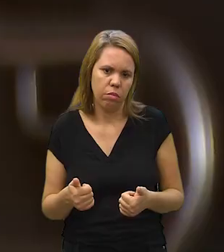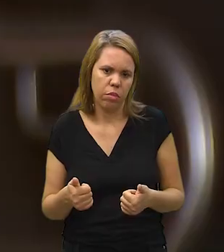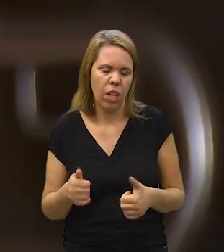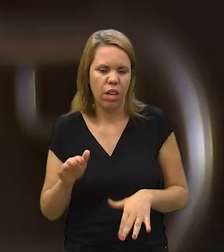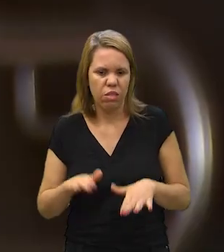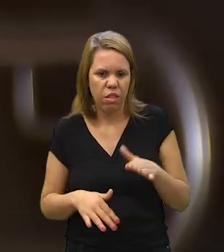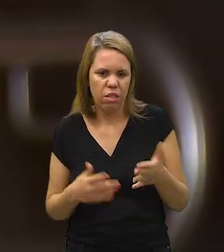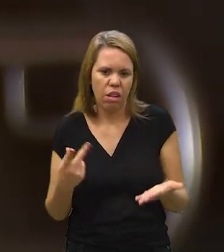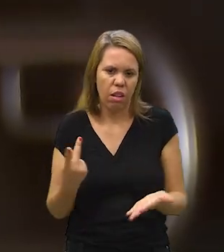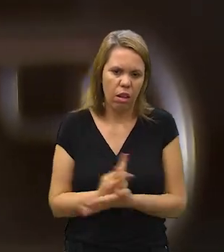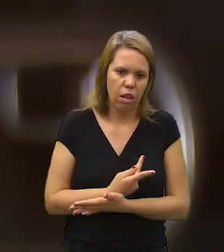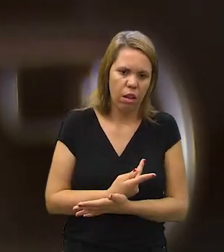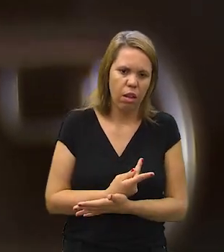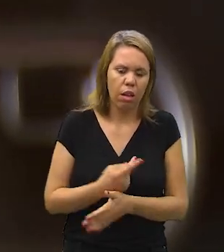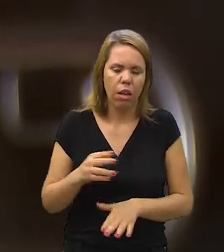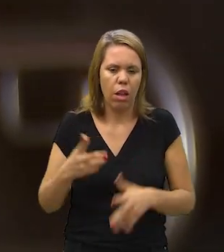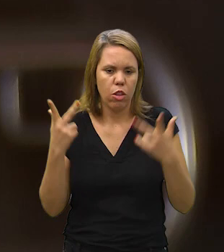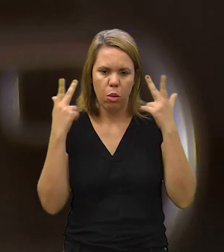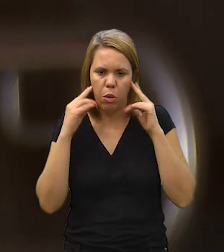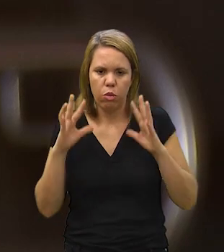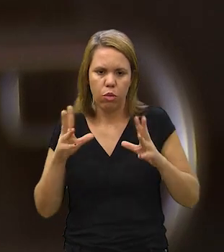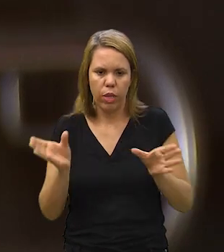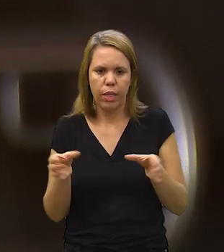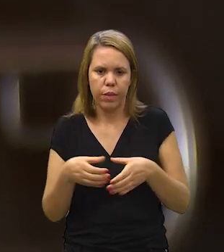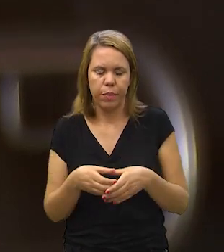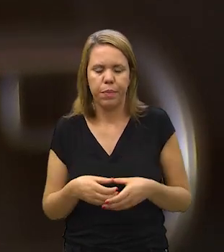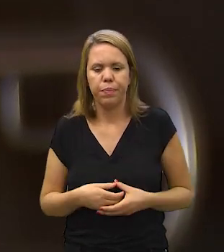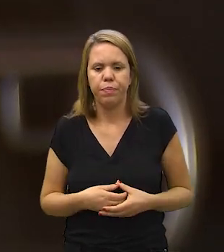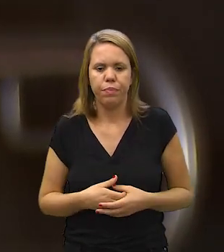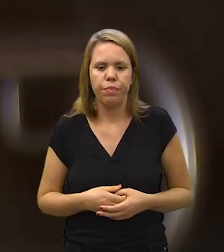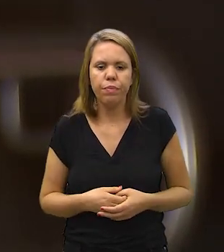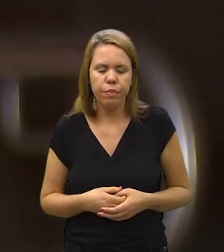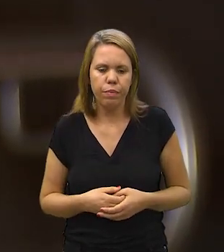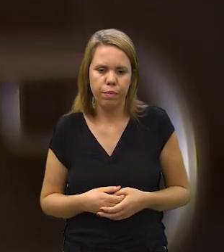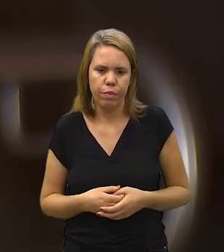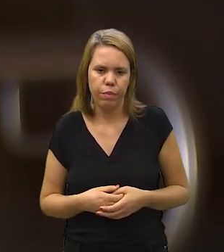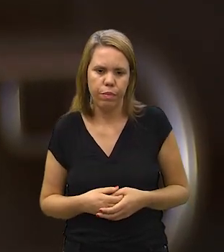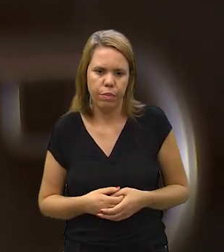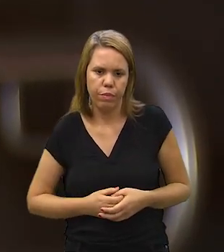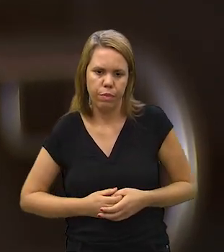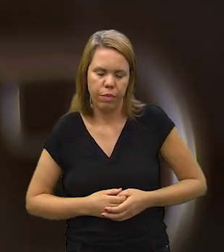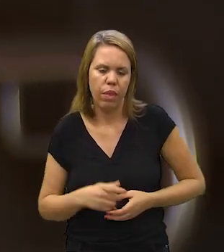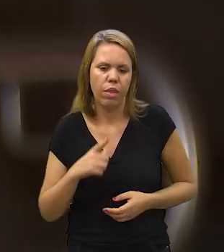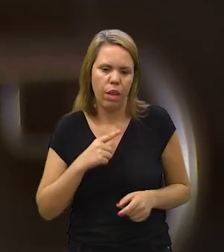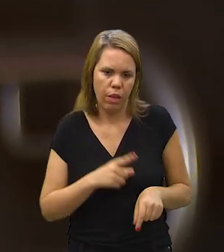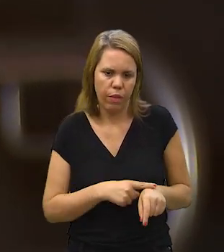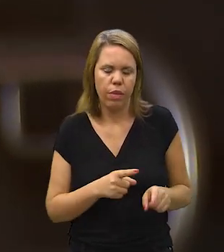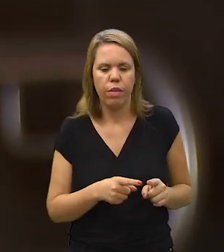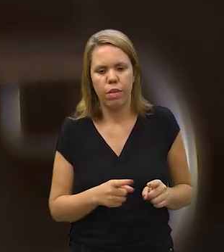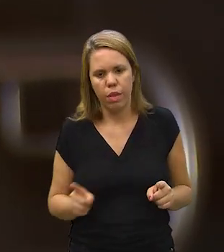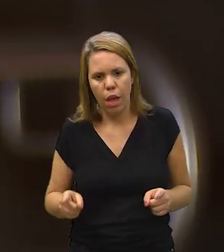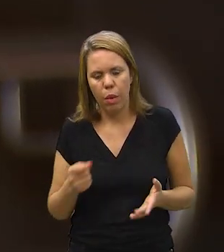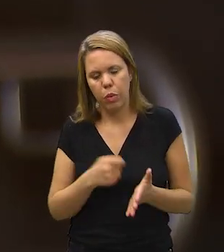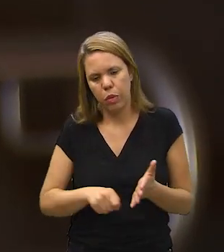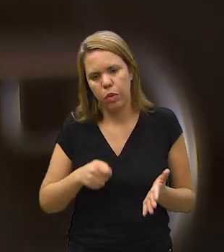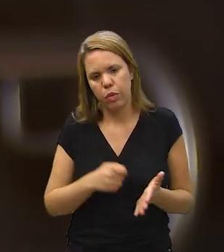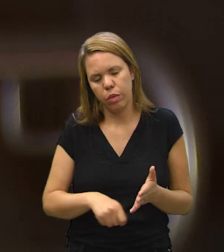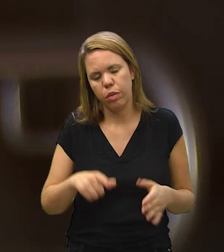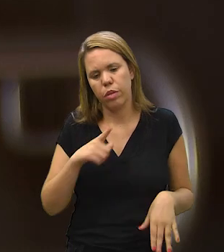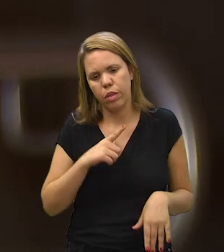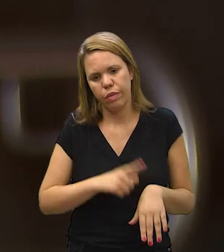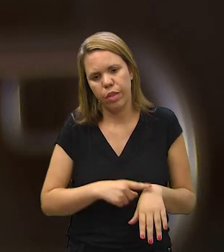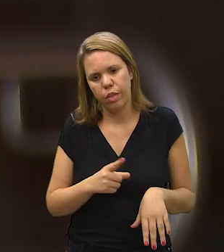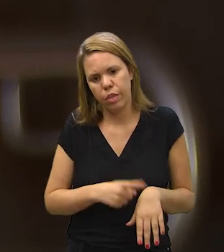gente tropeça algumas vezes, mas é comum de toda a equipe isso, né. E aí foi o que ele falou, teve o tempo de roteirização, a gente teve um